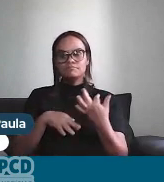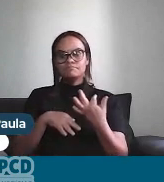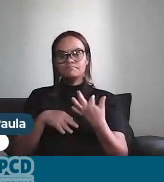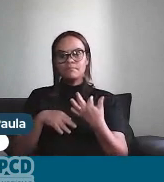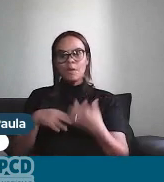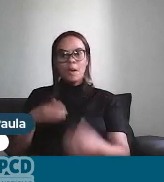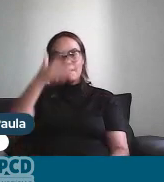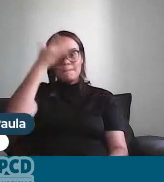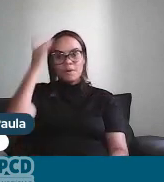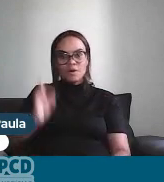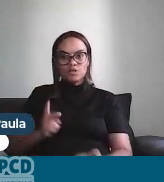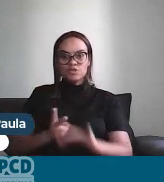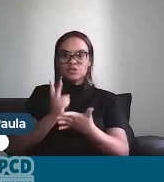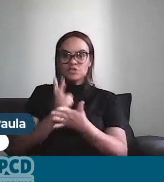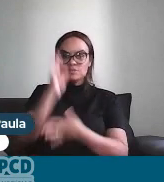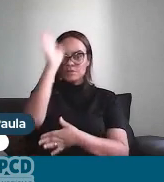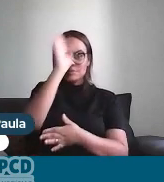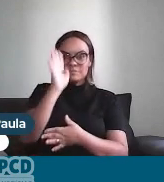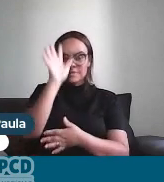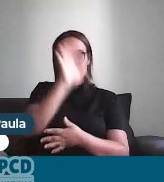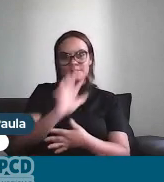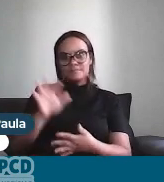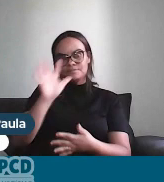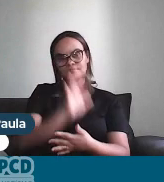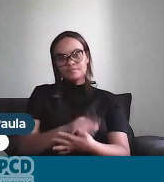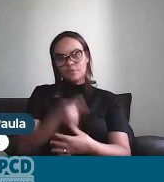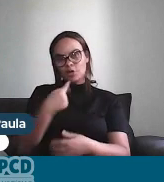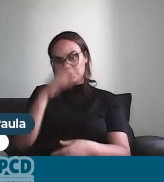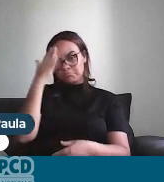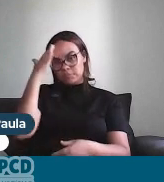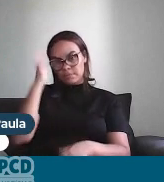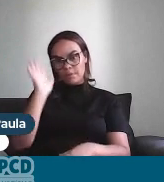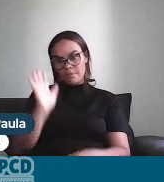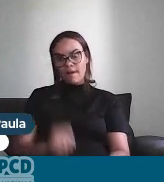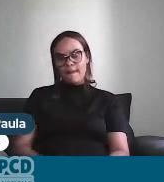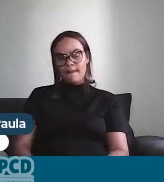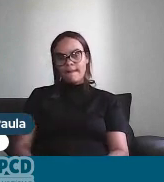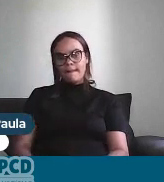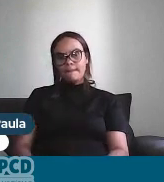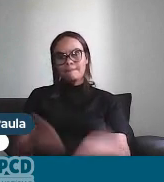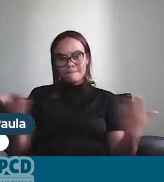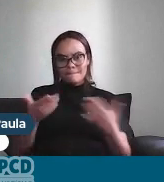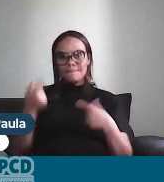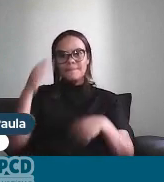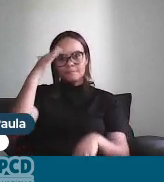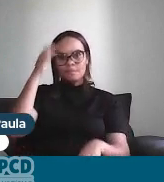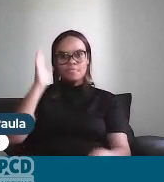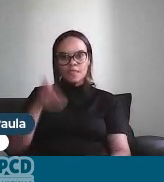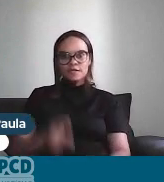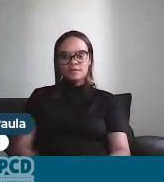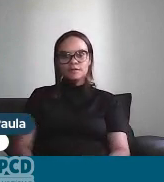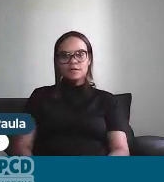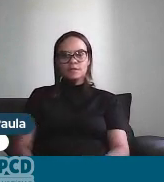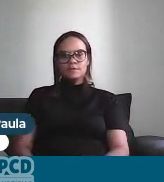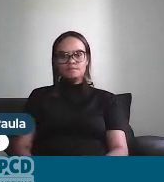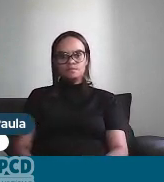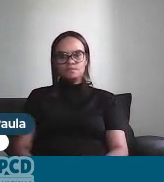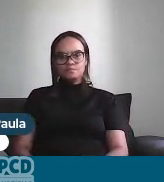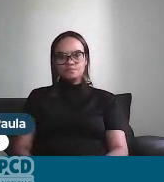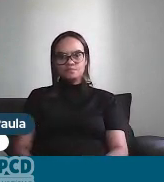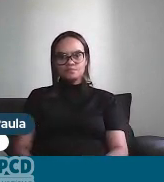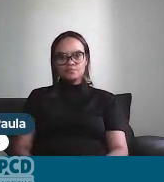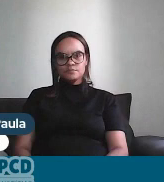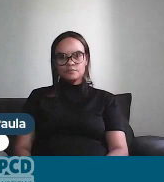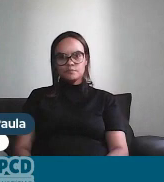pessoas com deficiência no Brasil. Podíamos não saber, mas agora sabemos, já há muito tempo. Nós